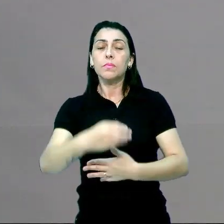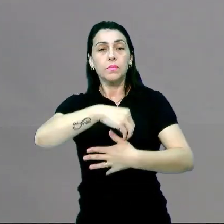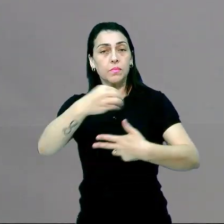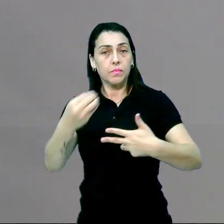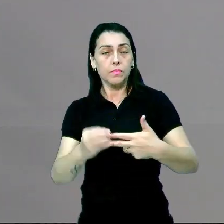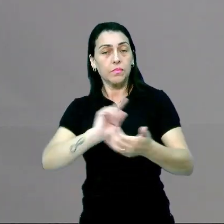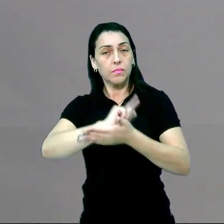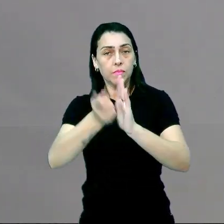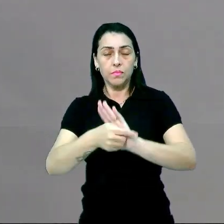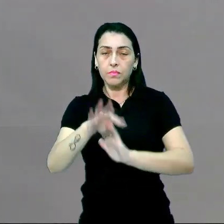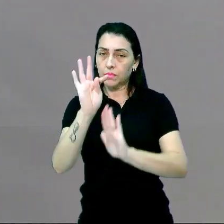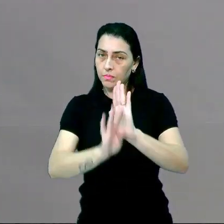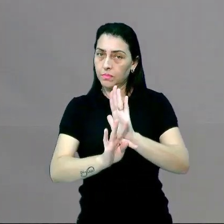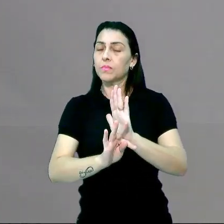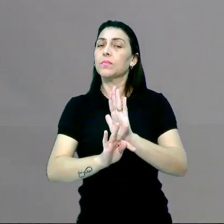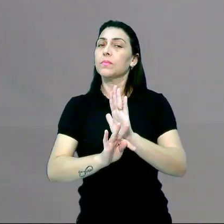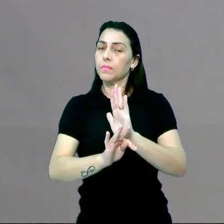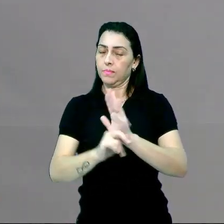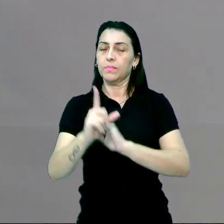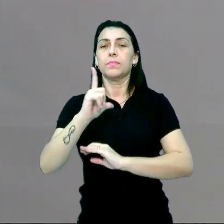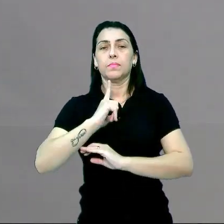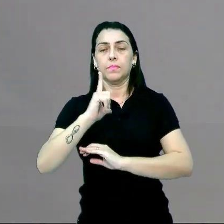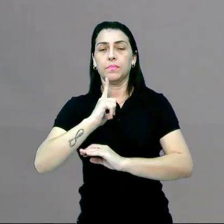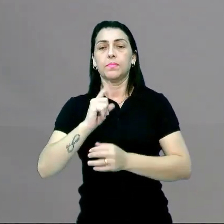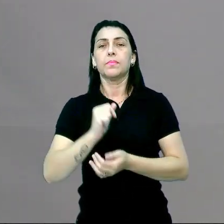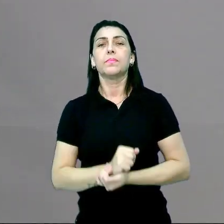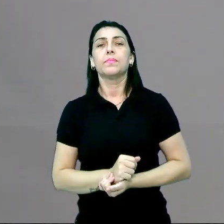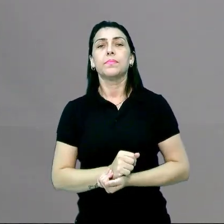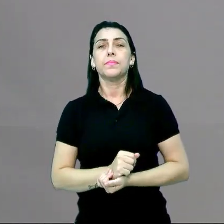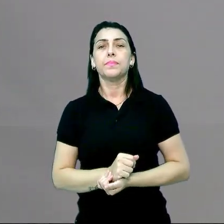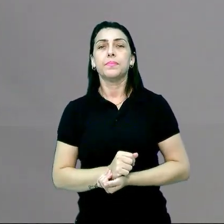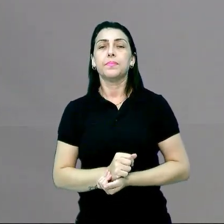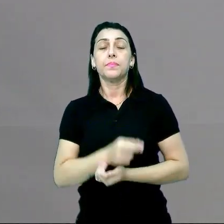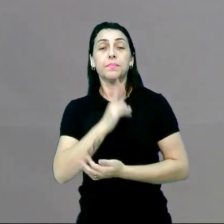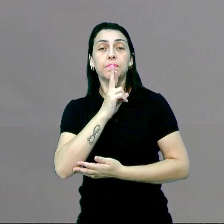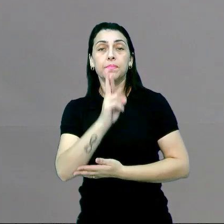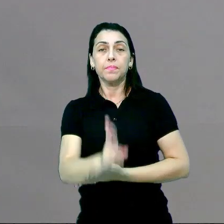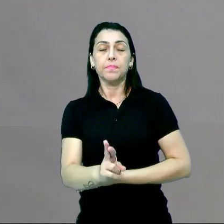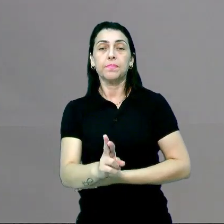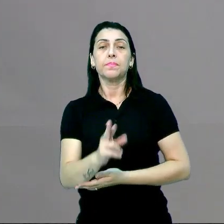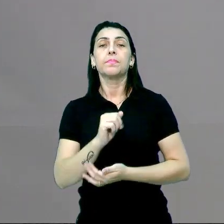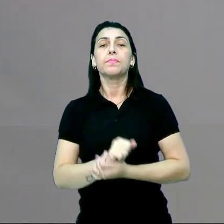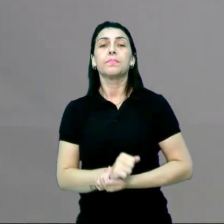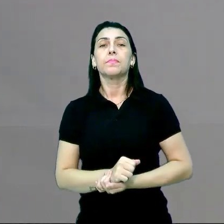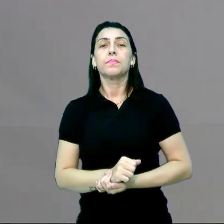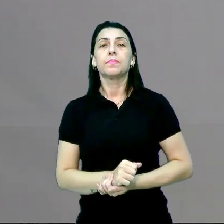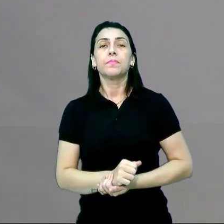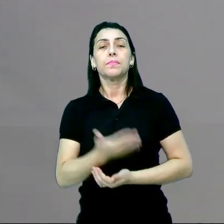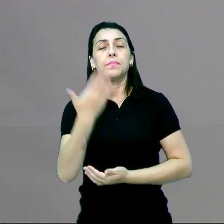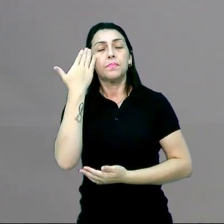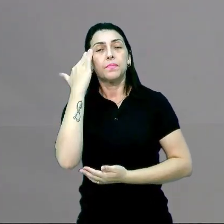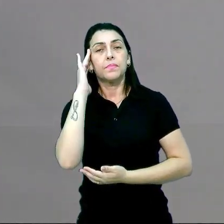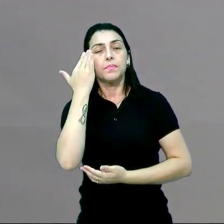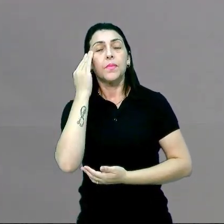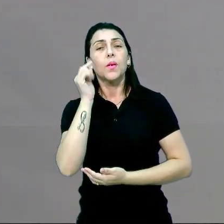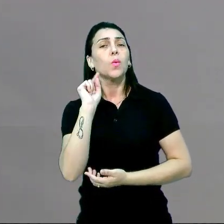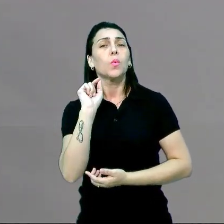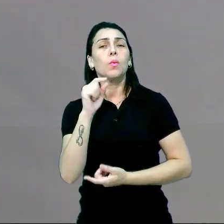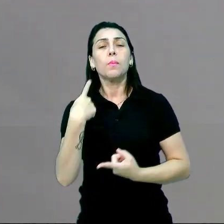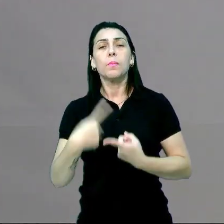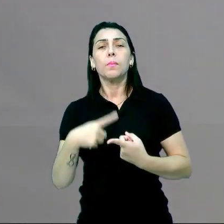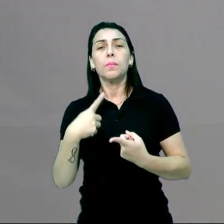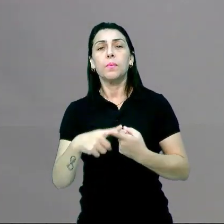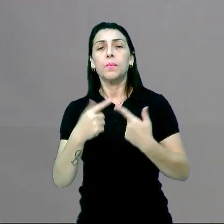Aliás, os gêneros textuais eles são muito trabalhados. Então vamos resolver essa questão e vamos entender o porquê